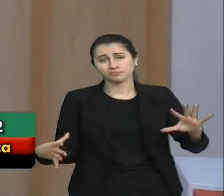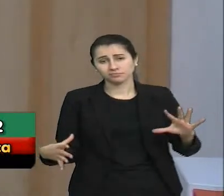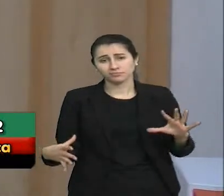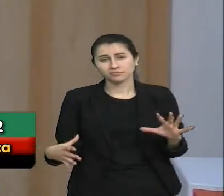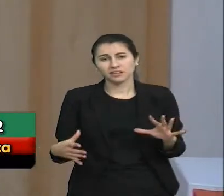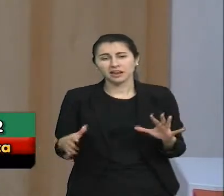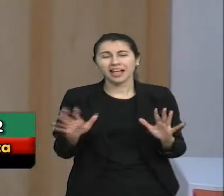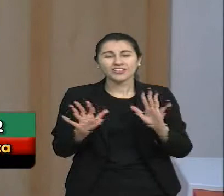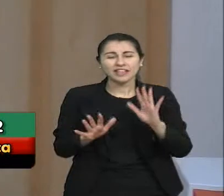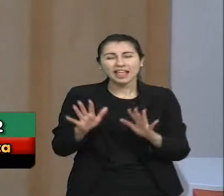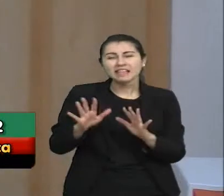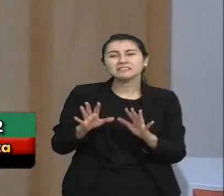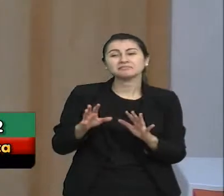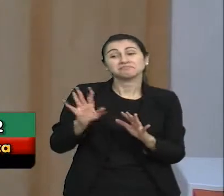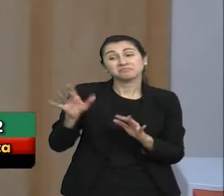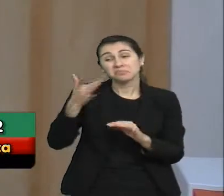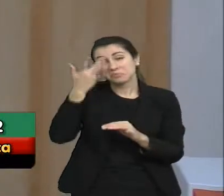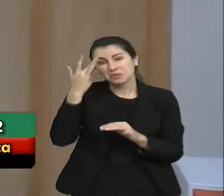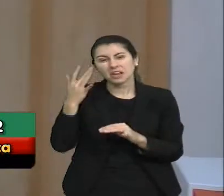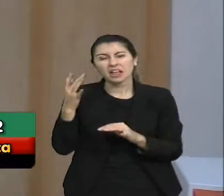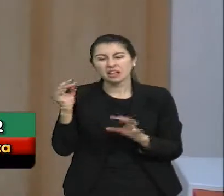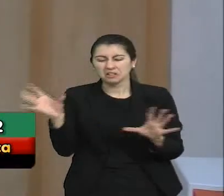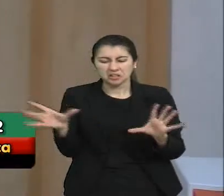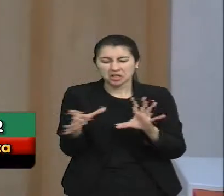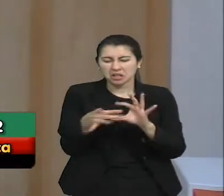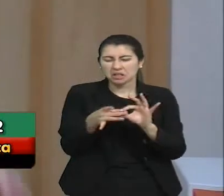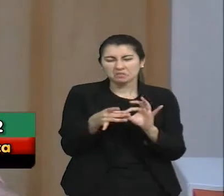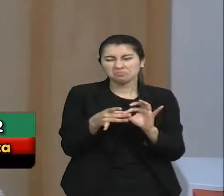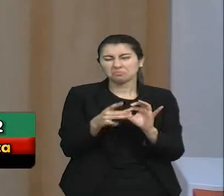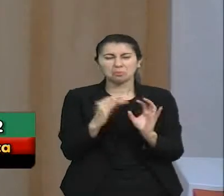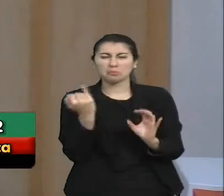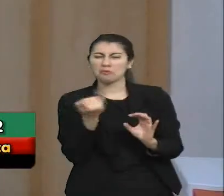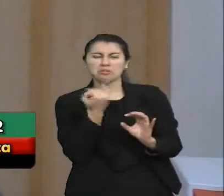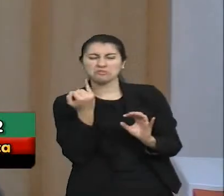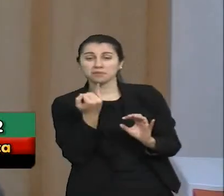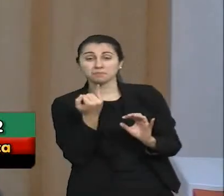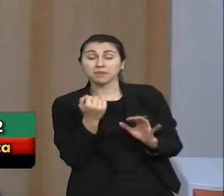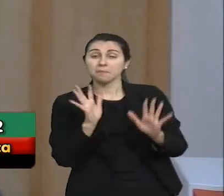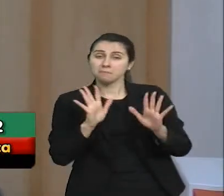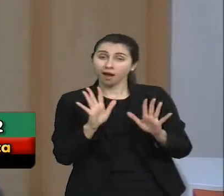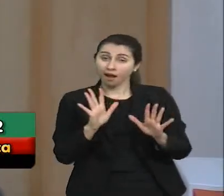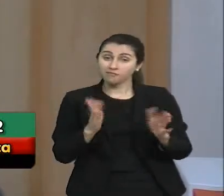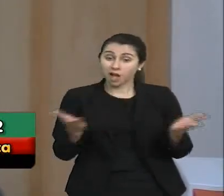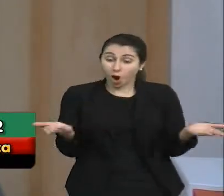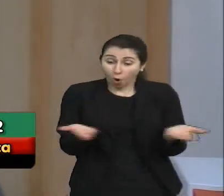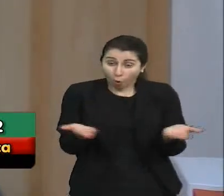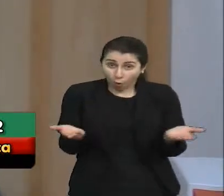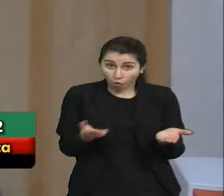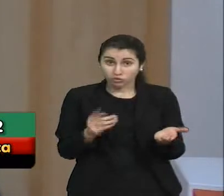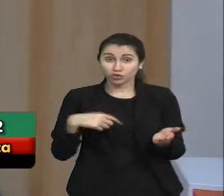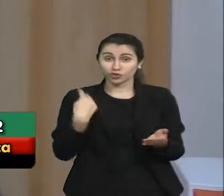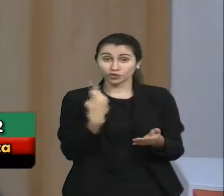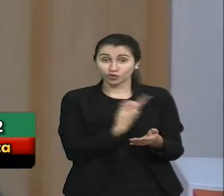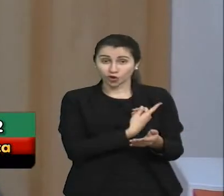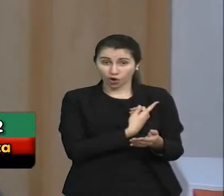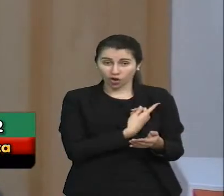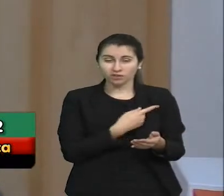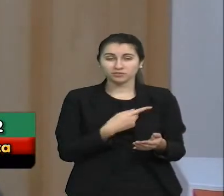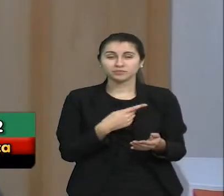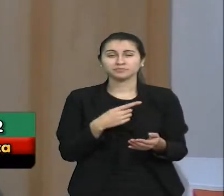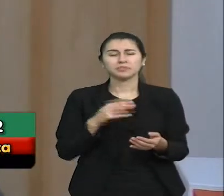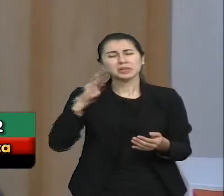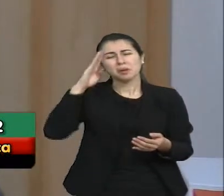para eles não seja tão importante essa ligação entre as pessoas. Para nós, que estamos, principalmente o pessoal da